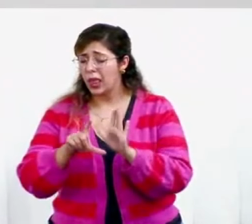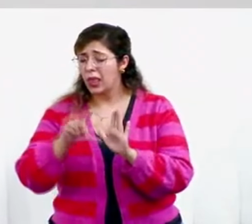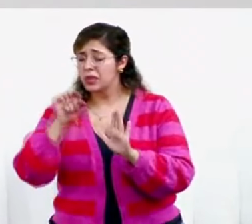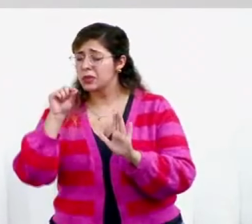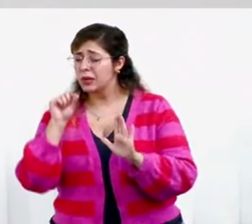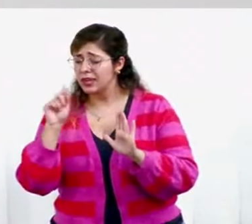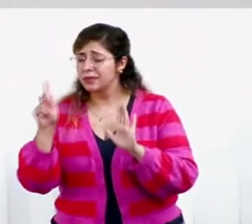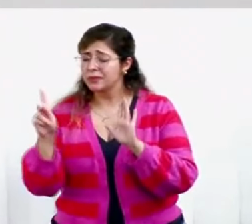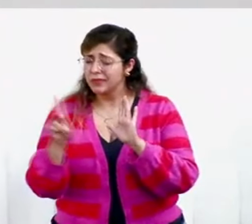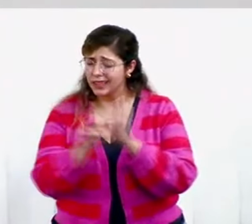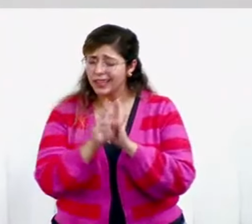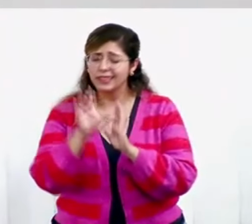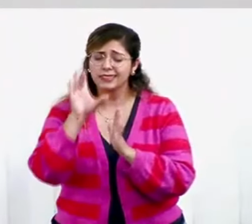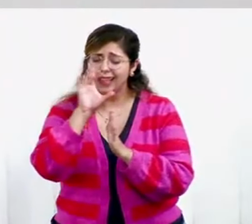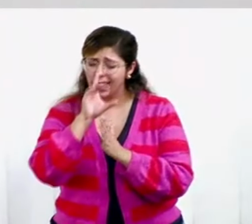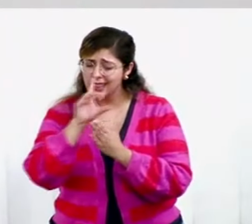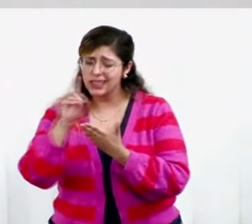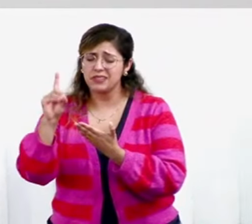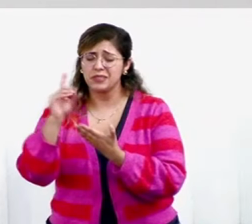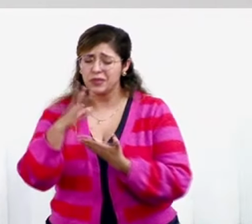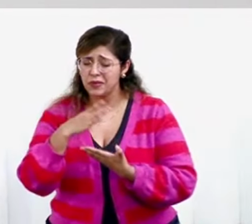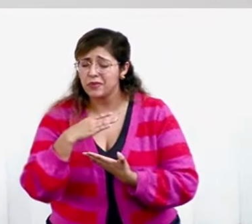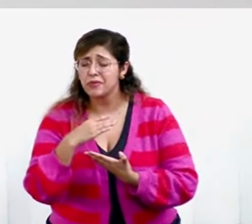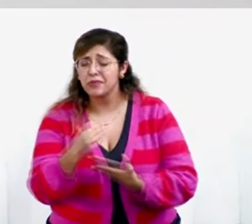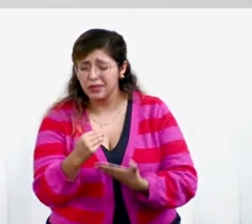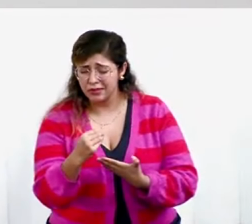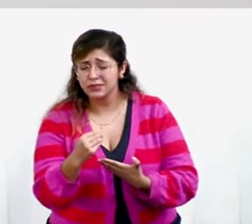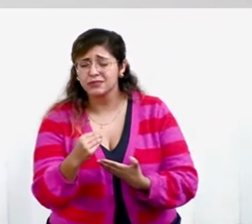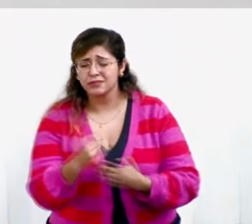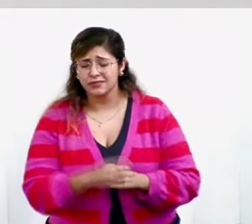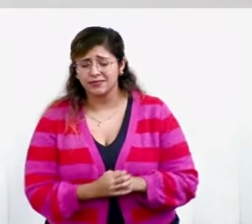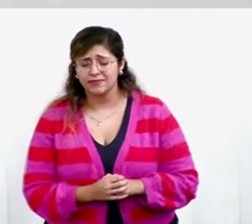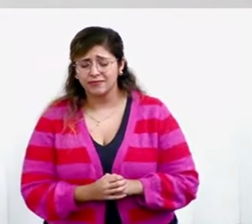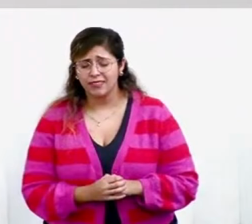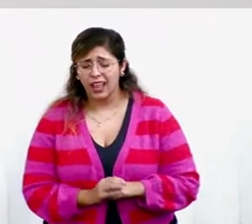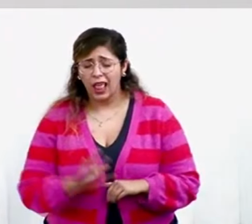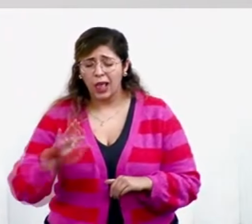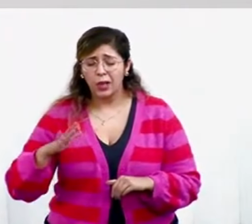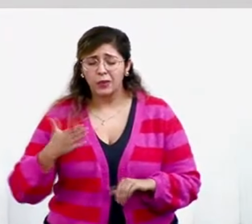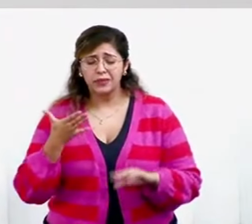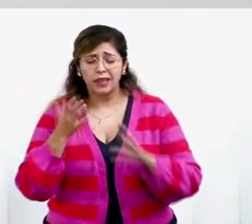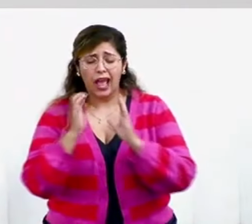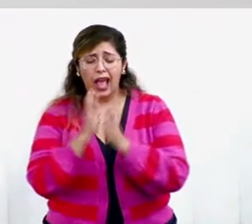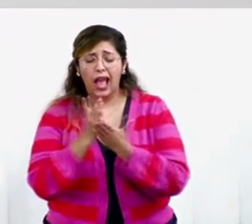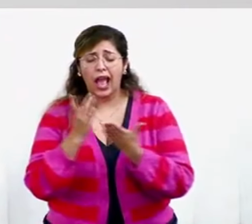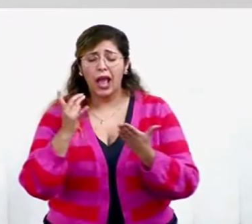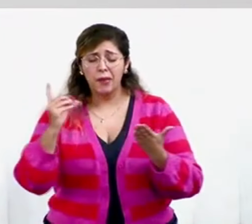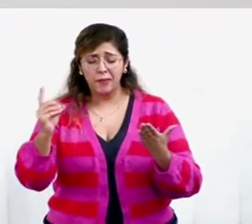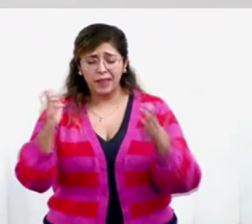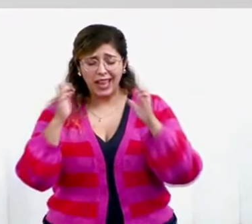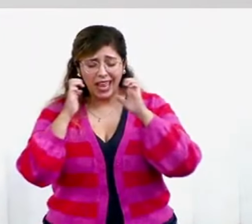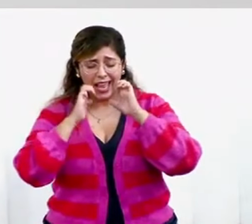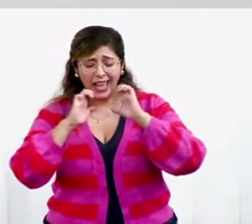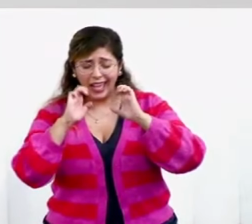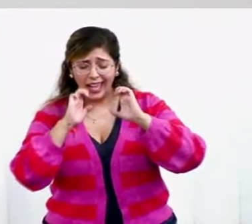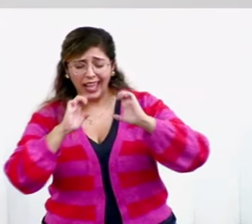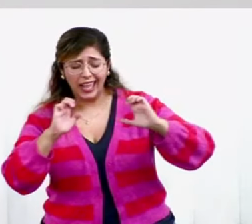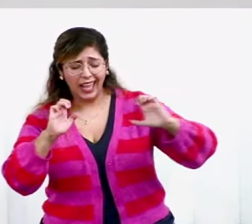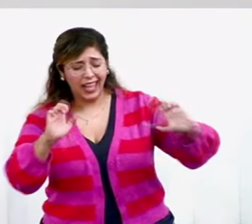Senhor. E no momento do Teu Evangelho pregado ao nosso